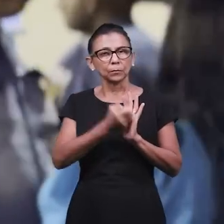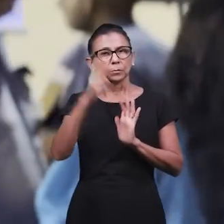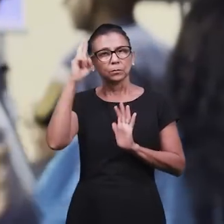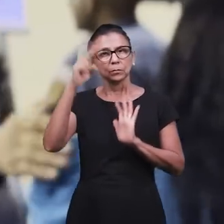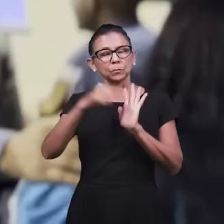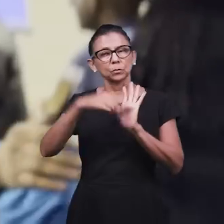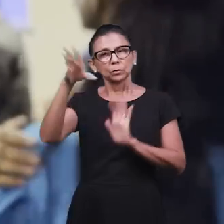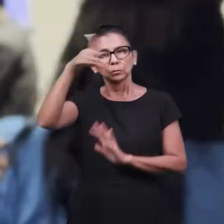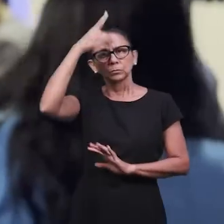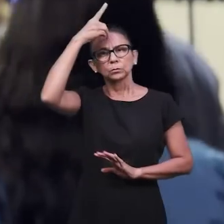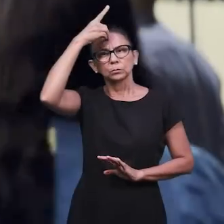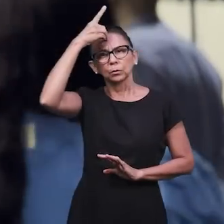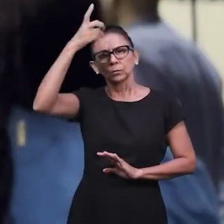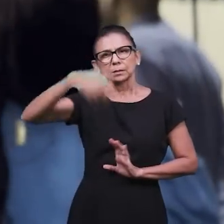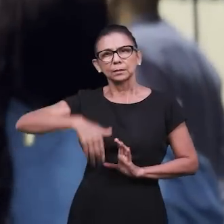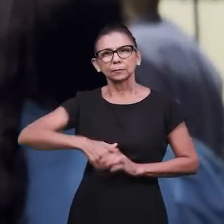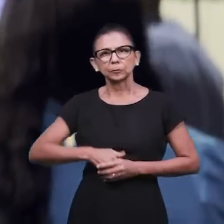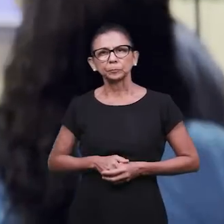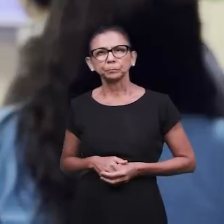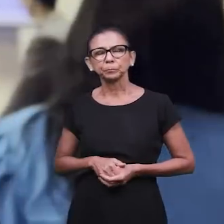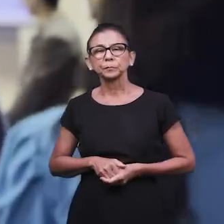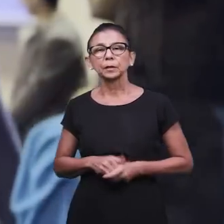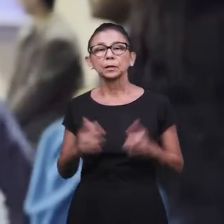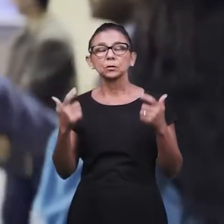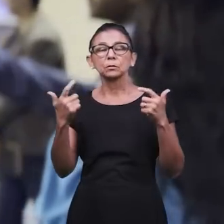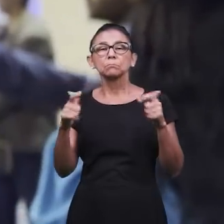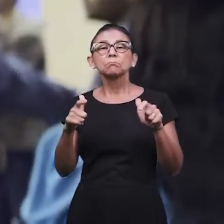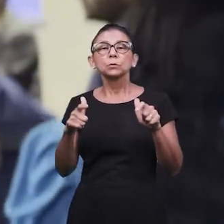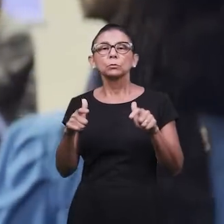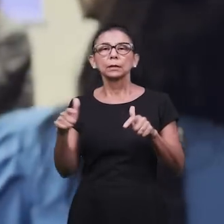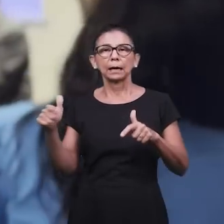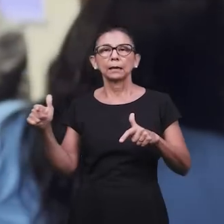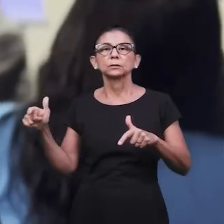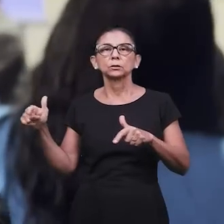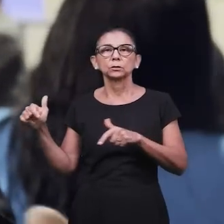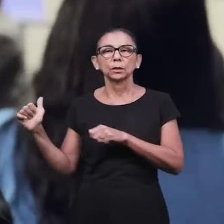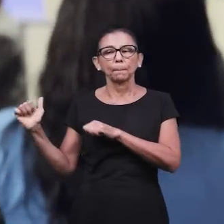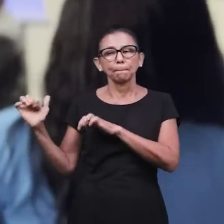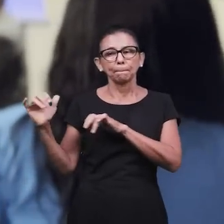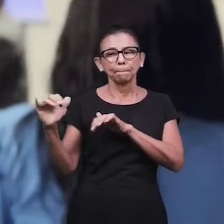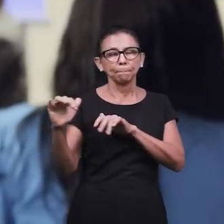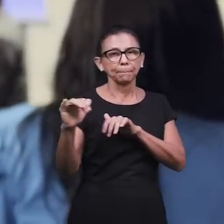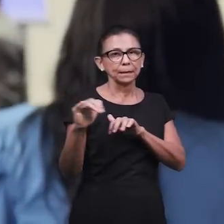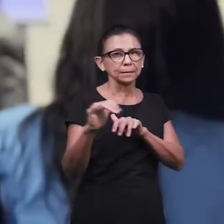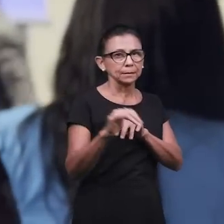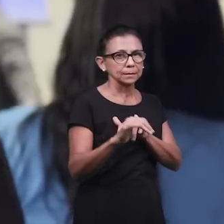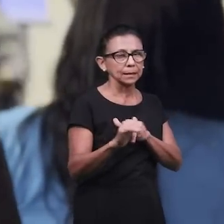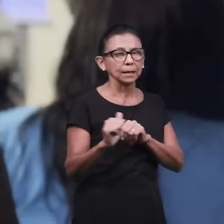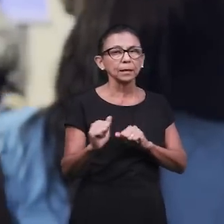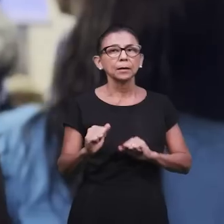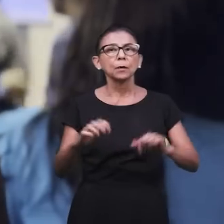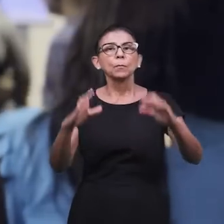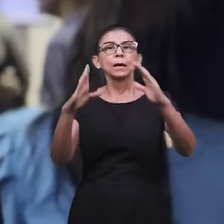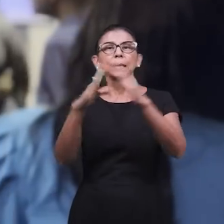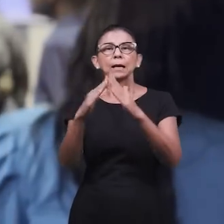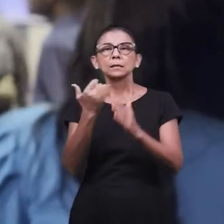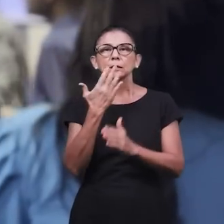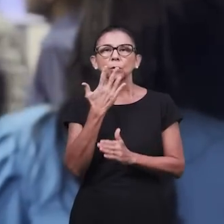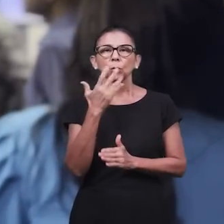de passar em um local, uma casa, e o Senhor ainda fez questão de identificar que a fachada era azul e haveria um